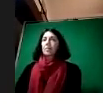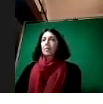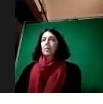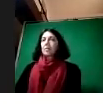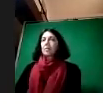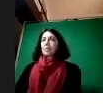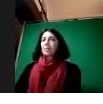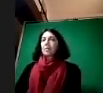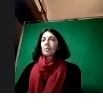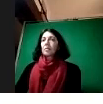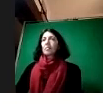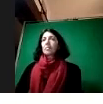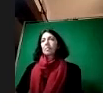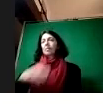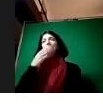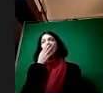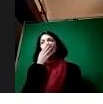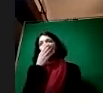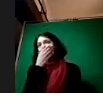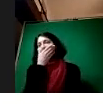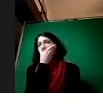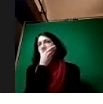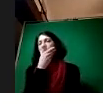E cá está o intangível, o tentarmos